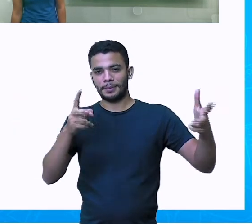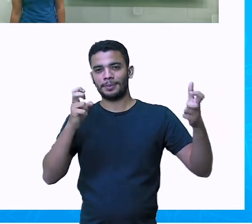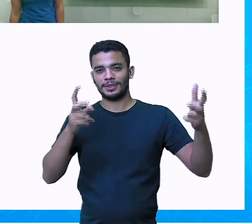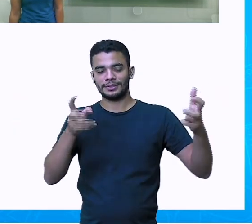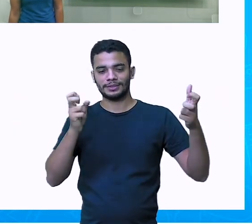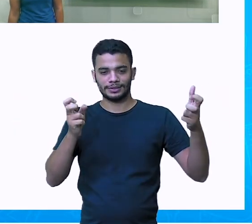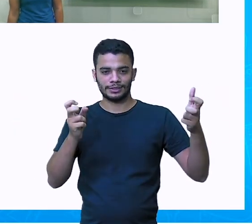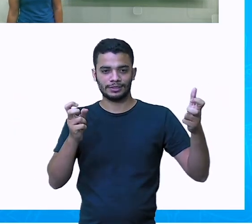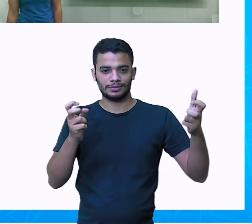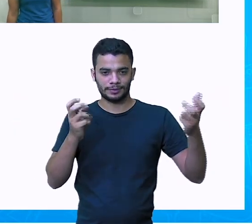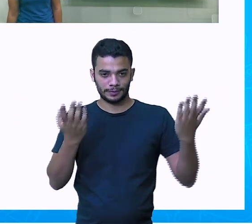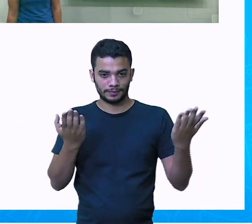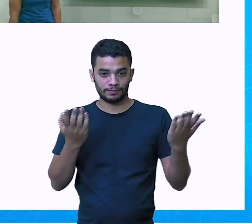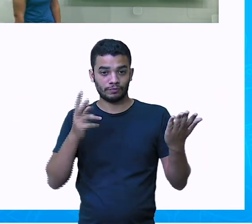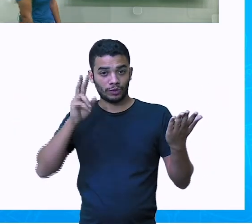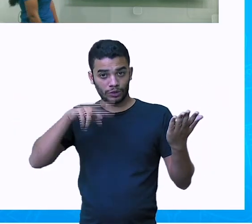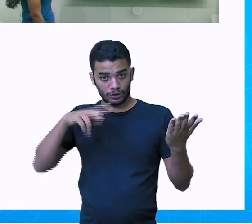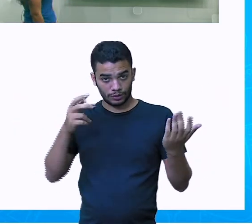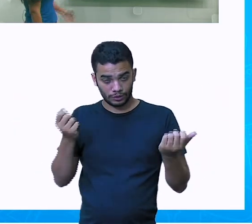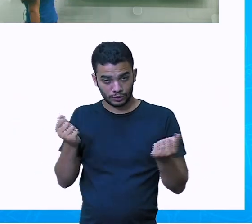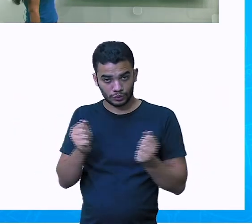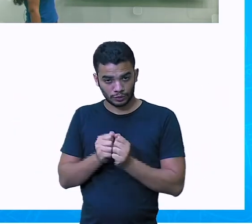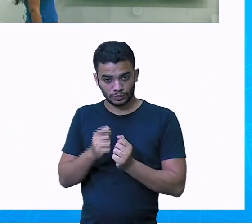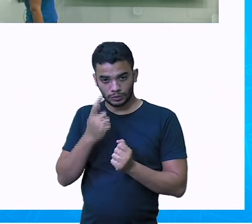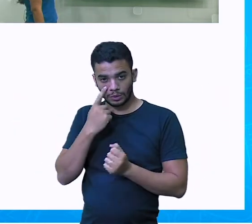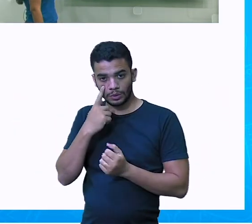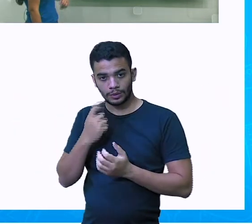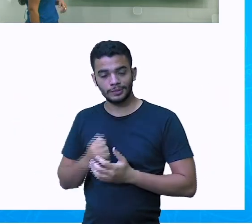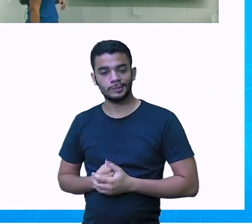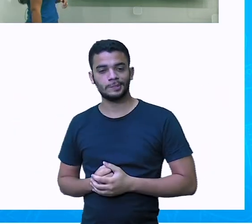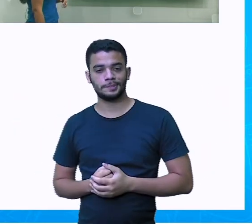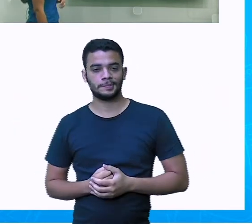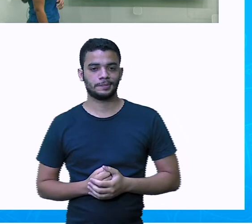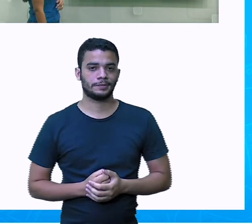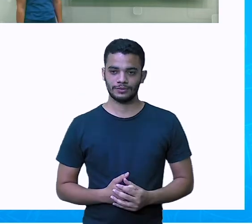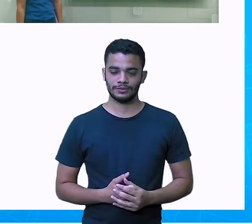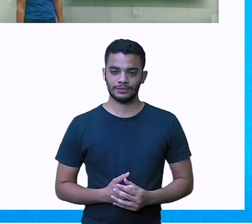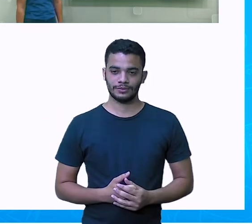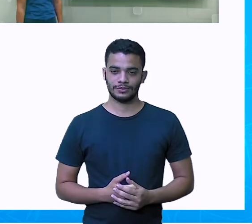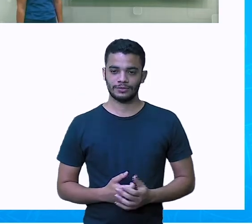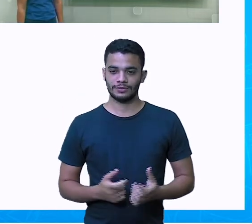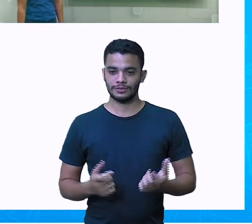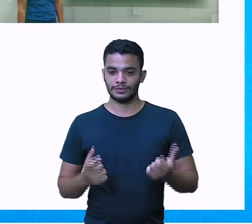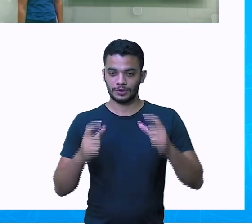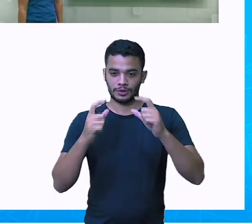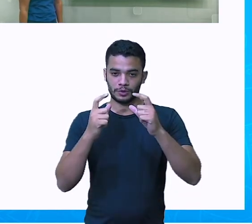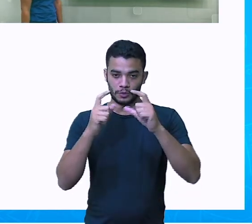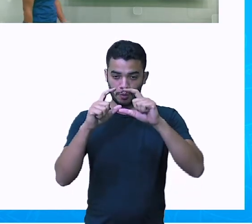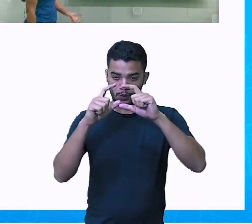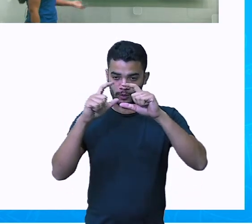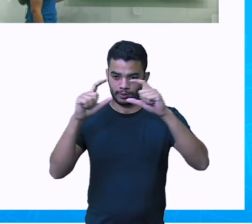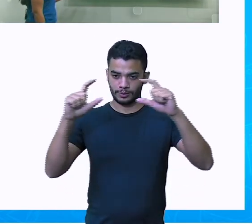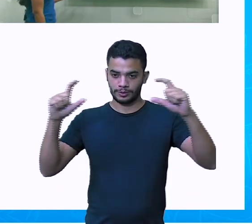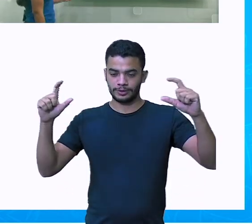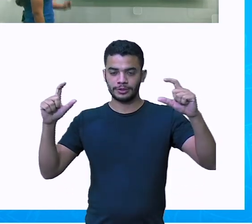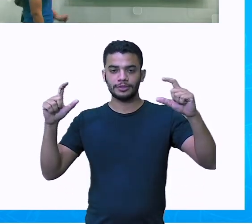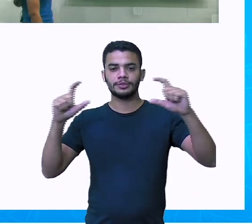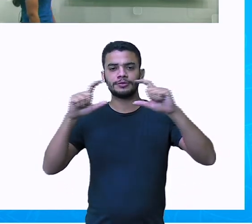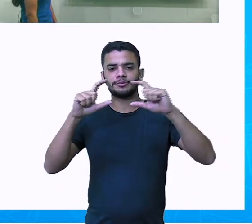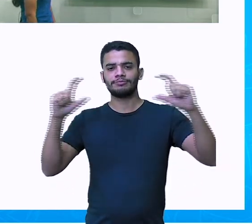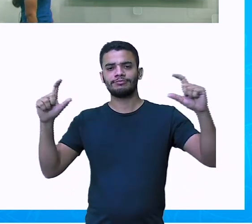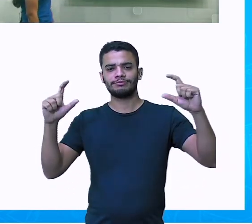juntos essa tirinha do Snoopy? Aqui na primeira tirinha, ele fala: